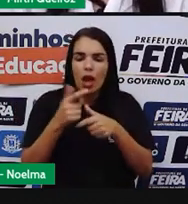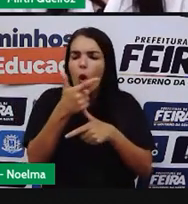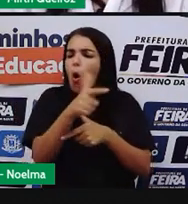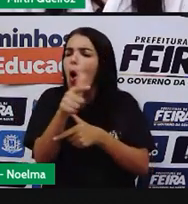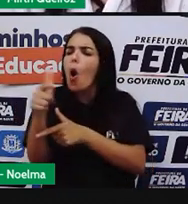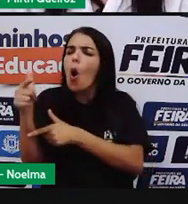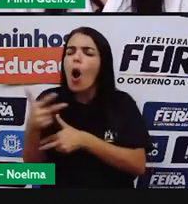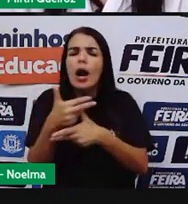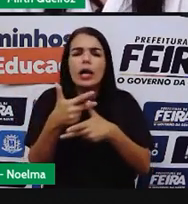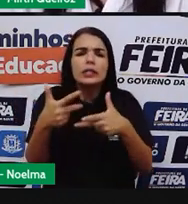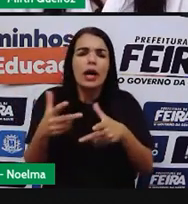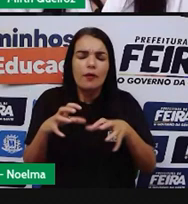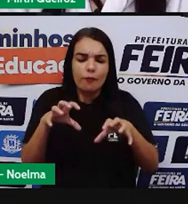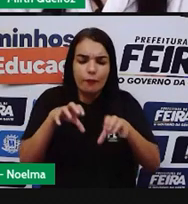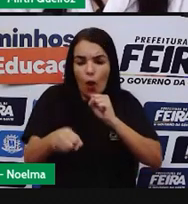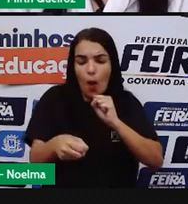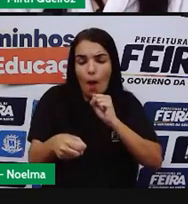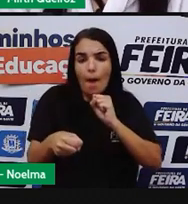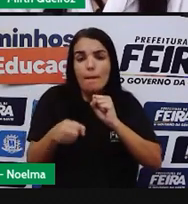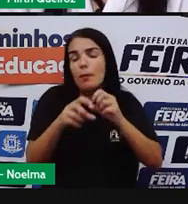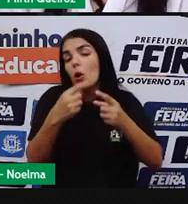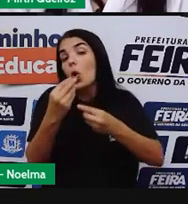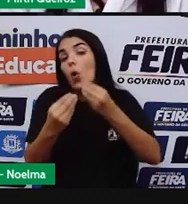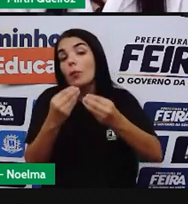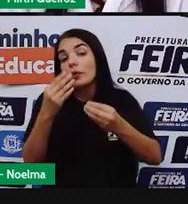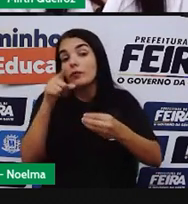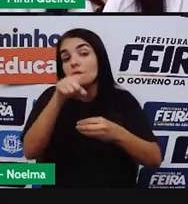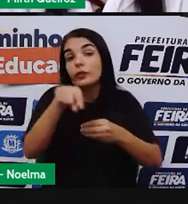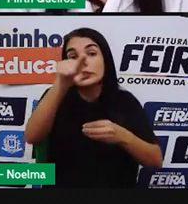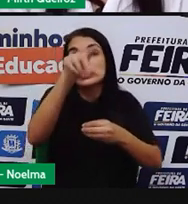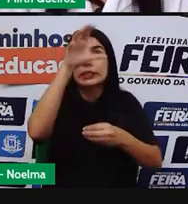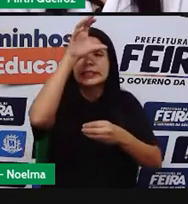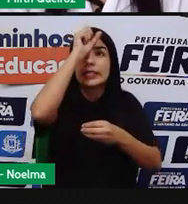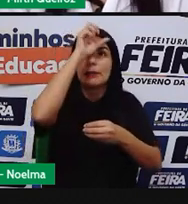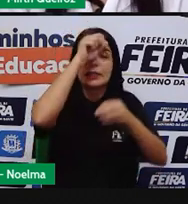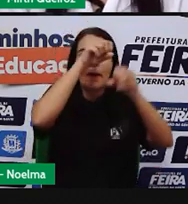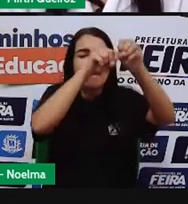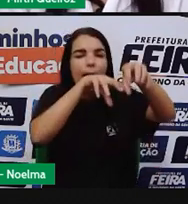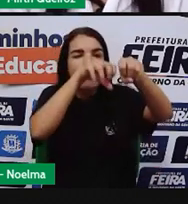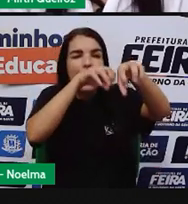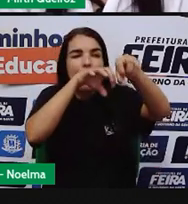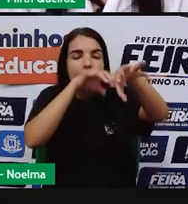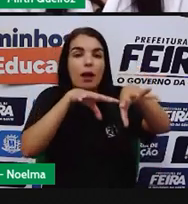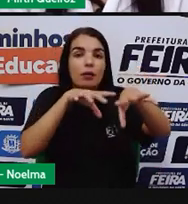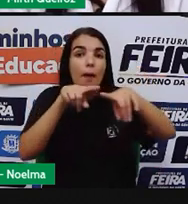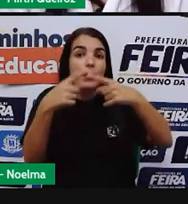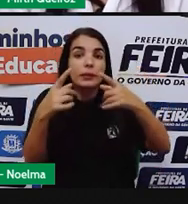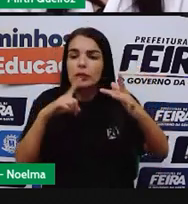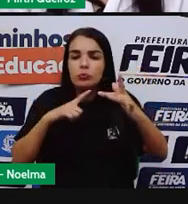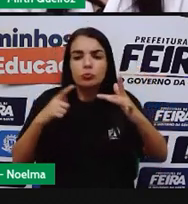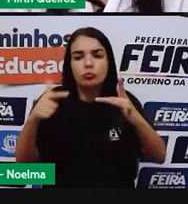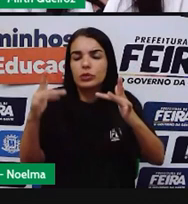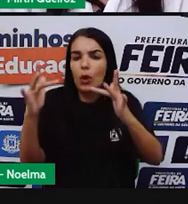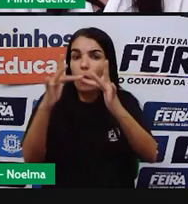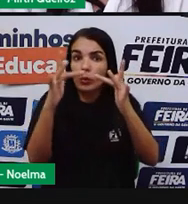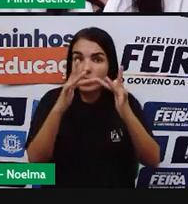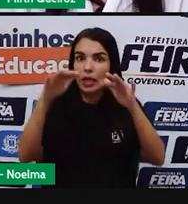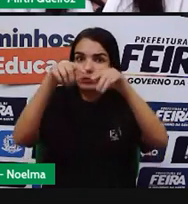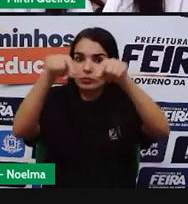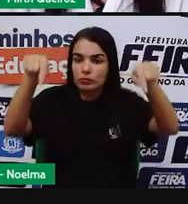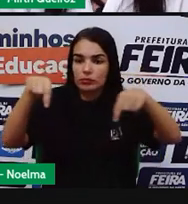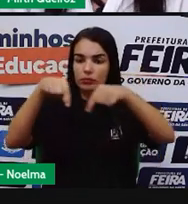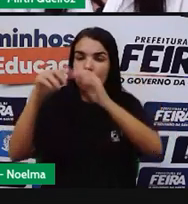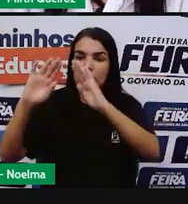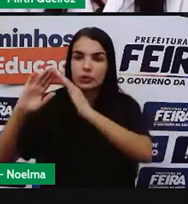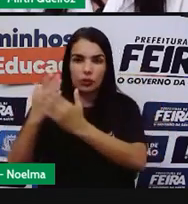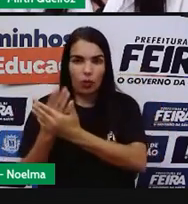com que essa aprendizagem chegasse à casa de vocês, mesmo não sendo possível estarmos em um mesmo espaço físico.